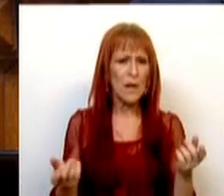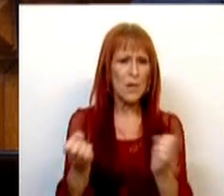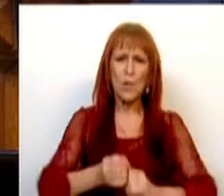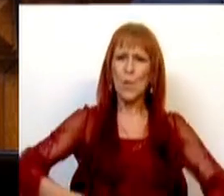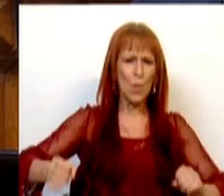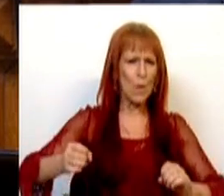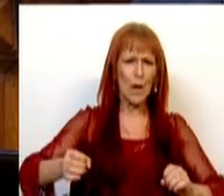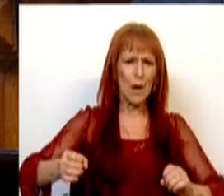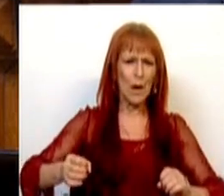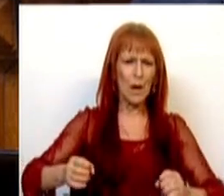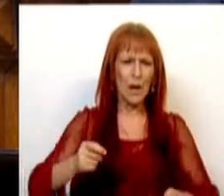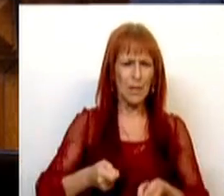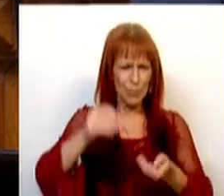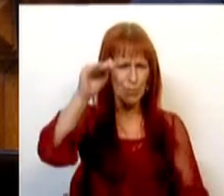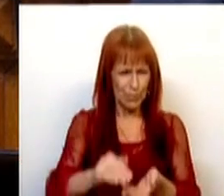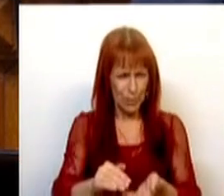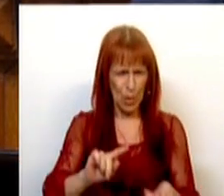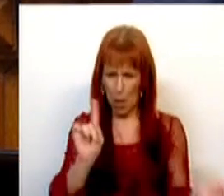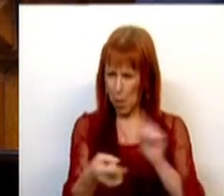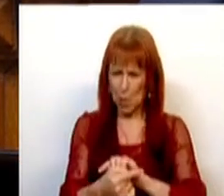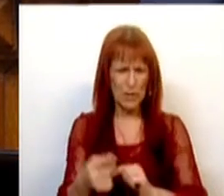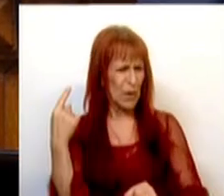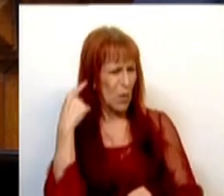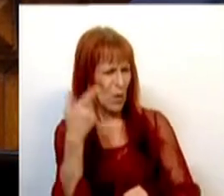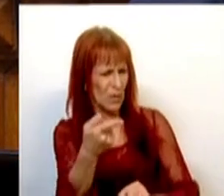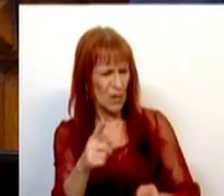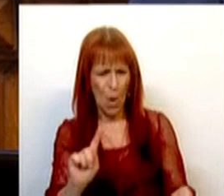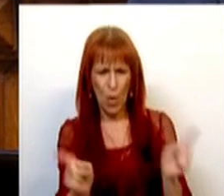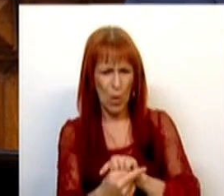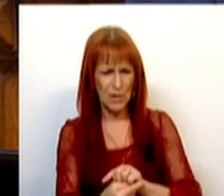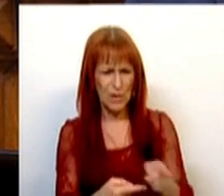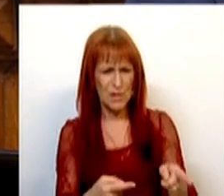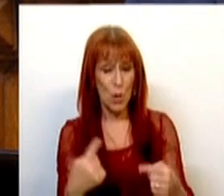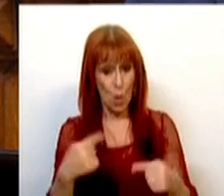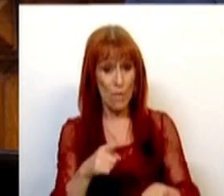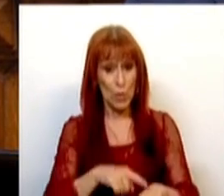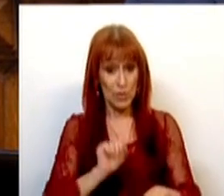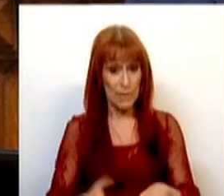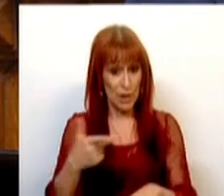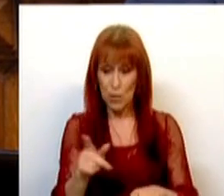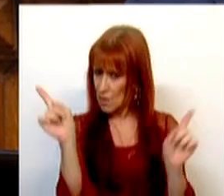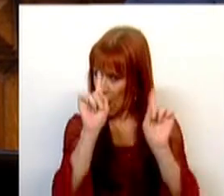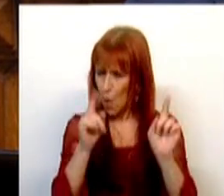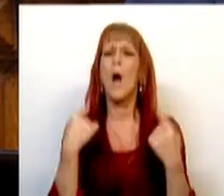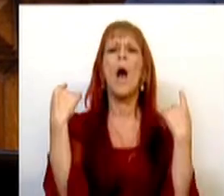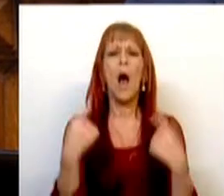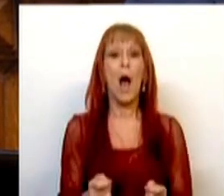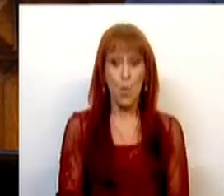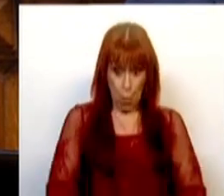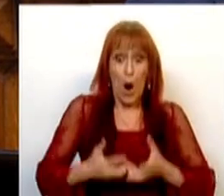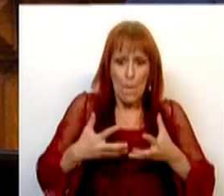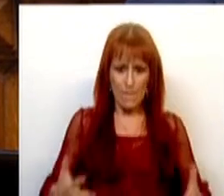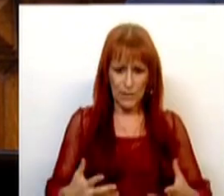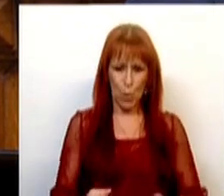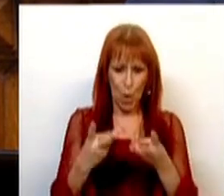há desinvestimento, ao contrário do que houve, ao contrário do que houve no período da Troika, há exatamente um aumento